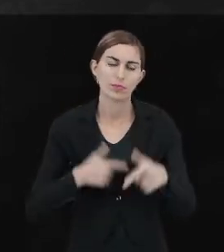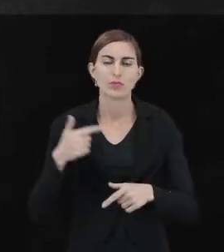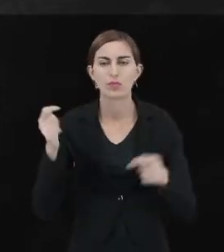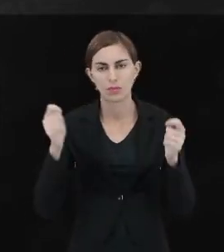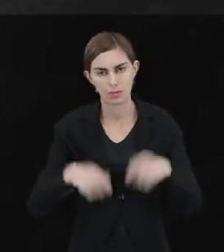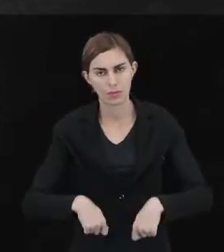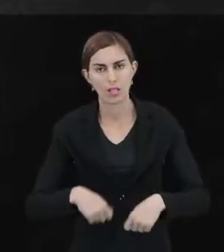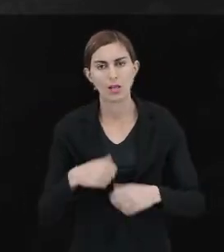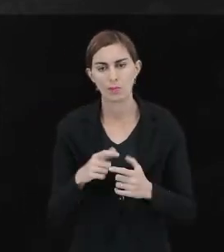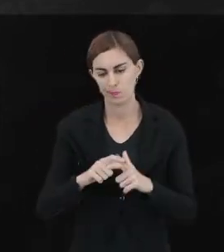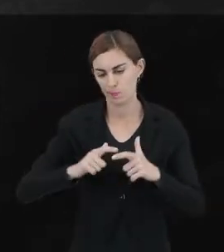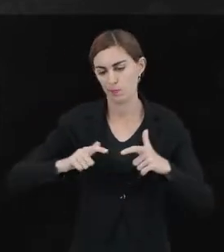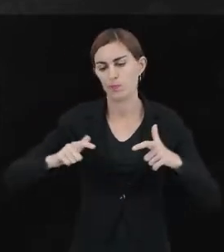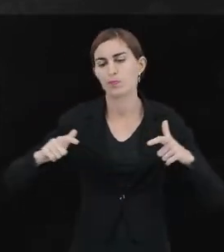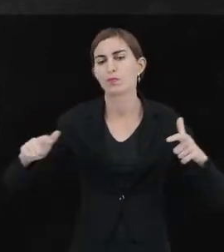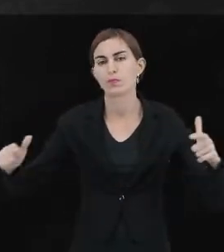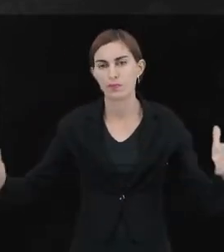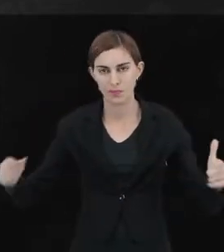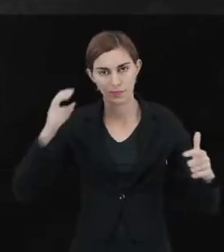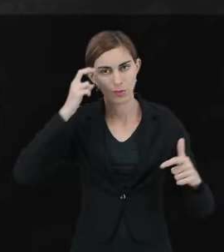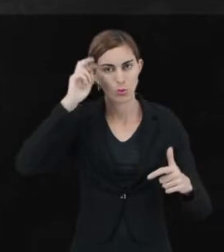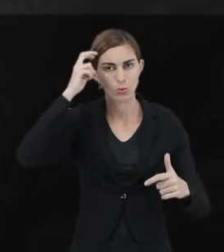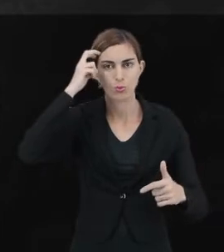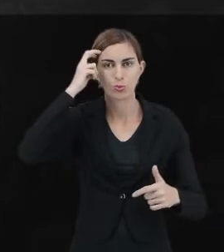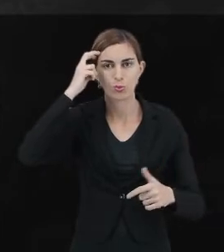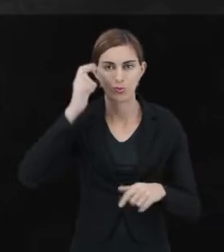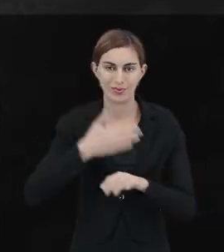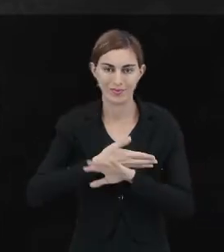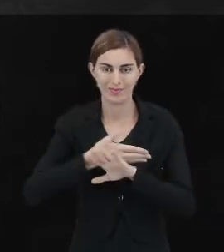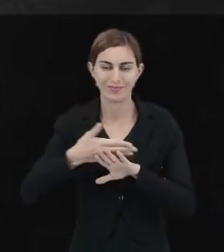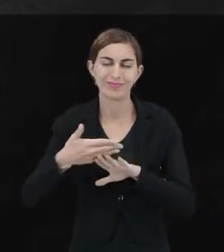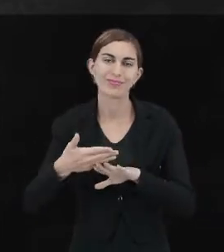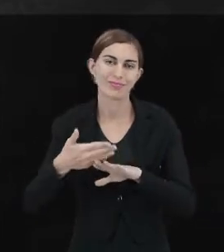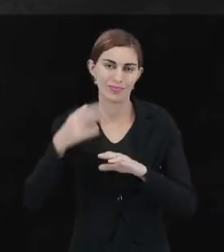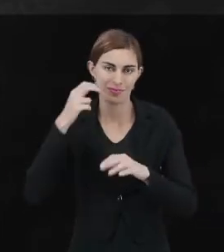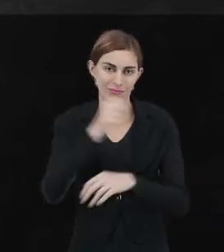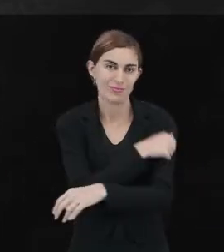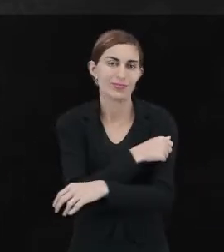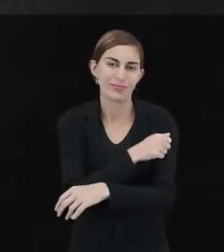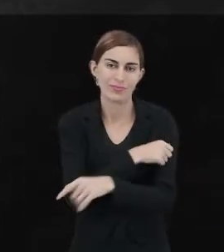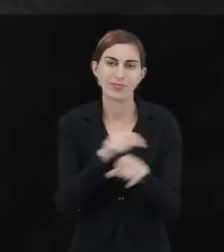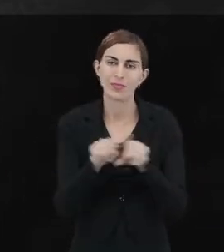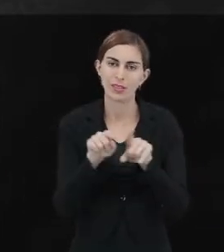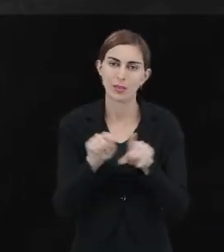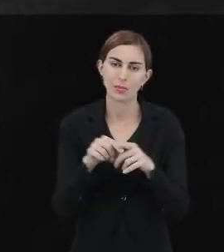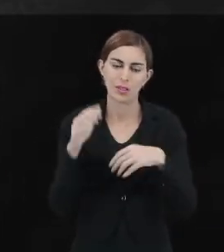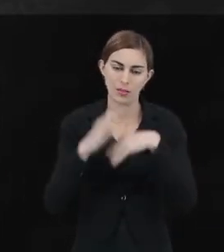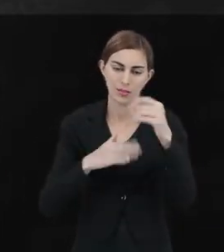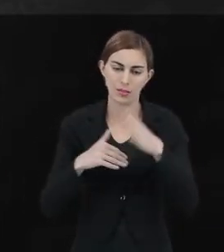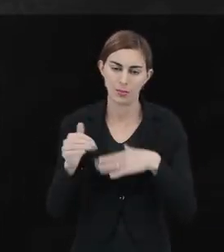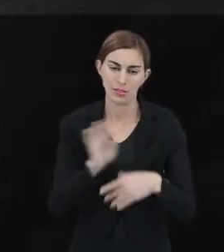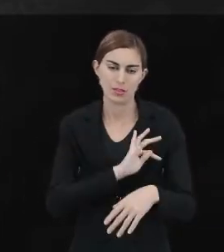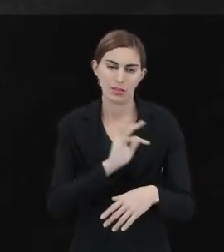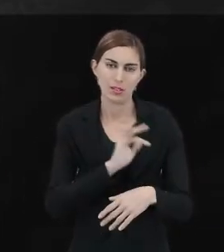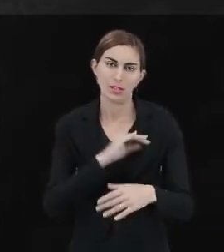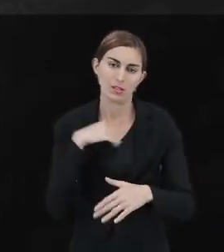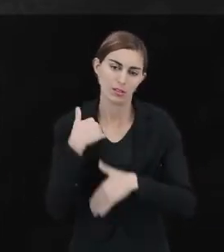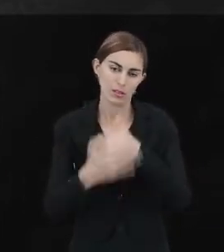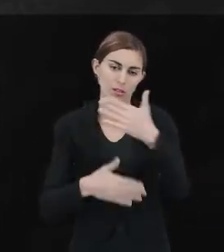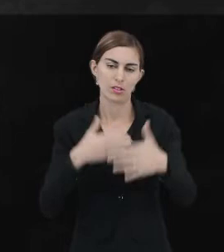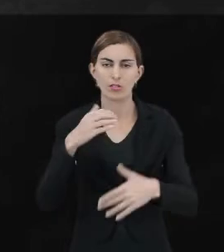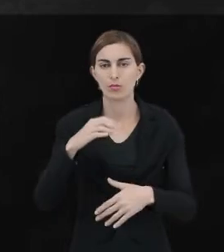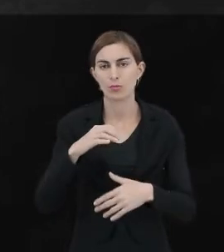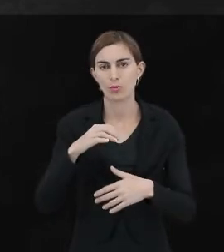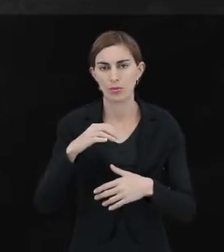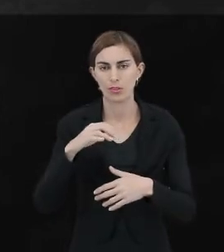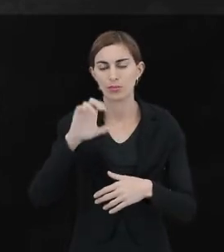a possibilidade de ampliação do universo cultural do aluno e a capacidade técnica, claro, e o desenvolvimento do